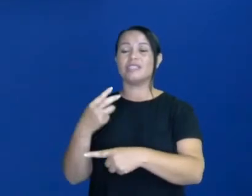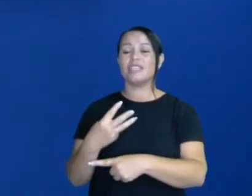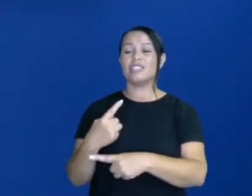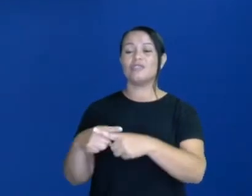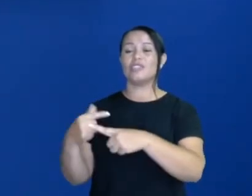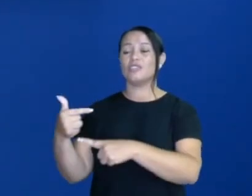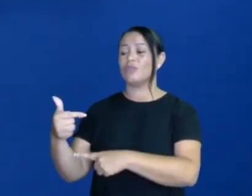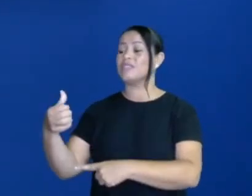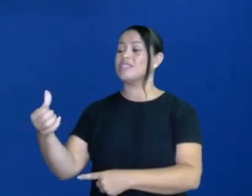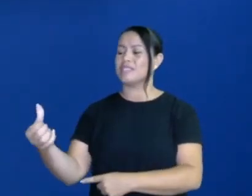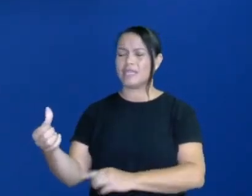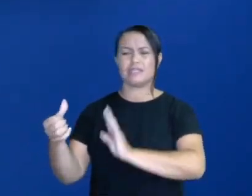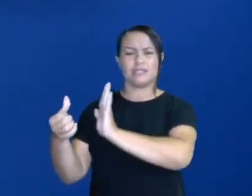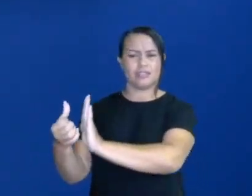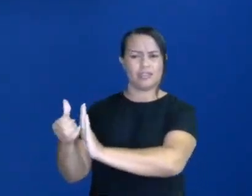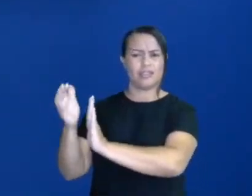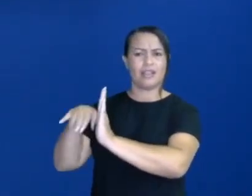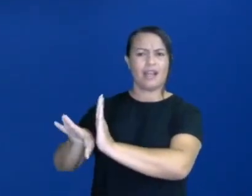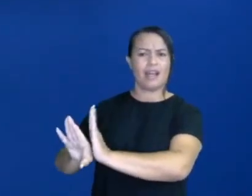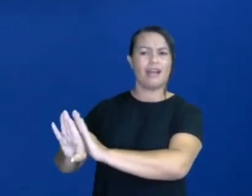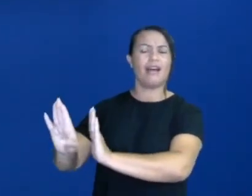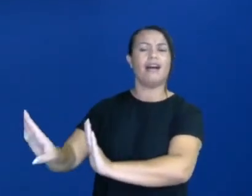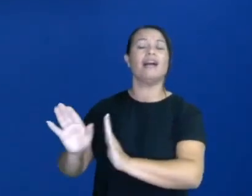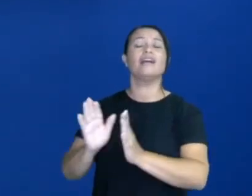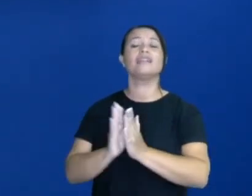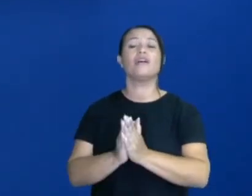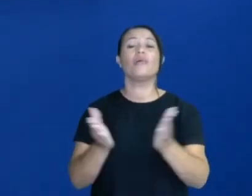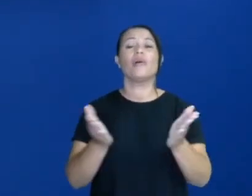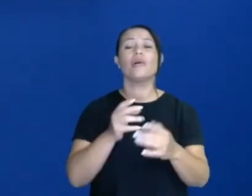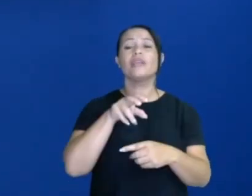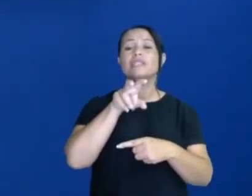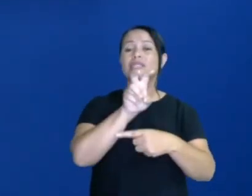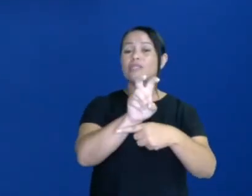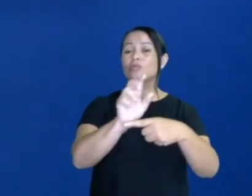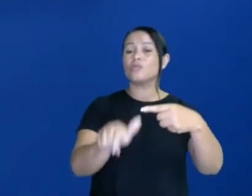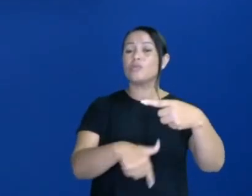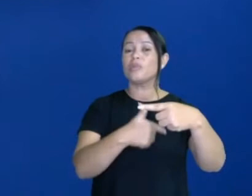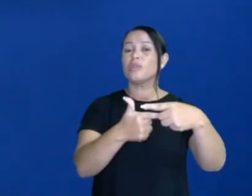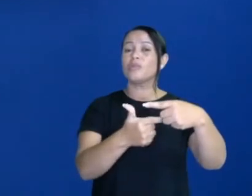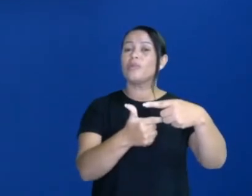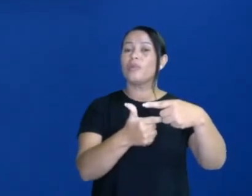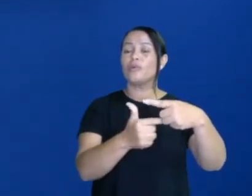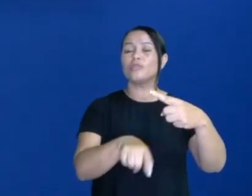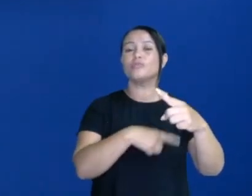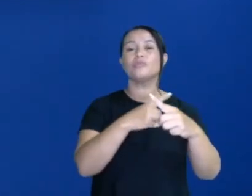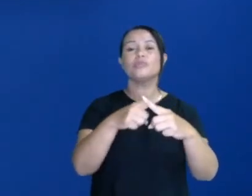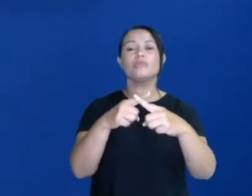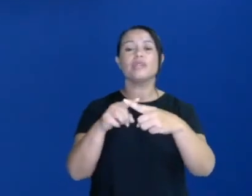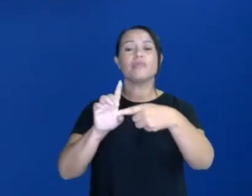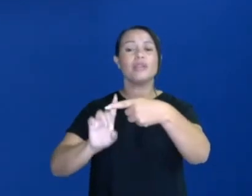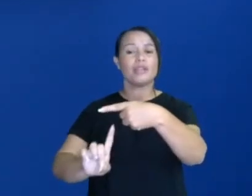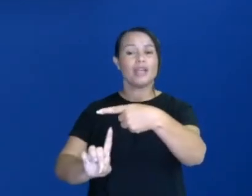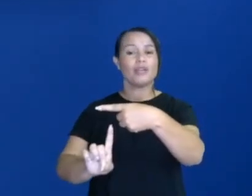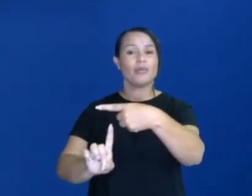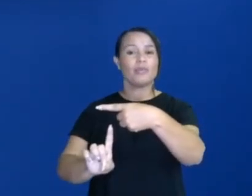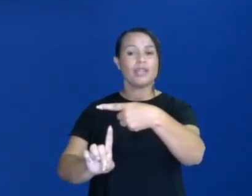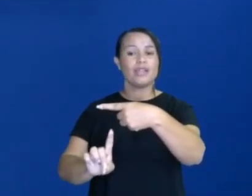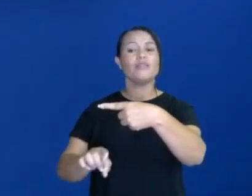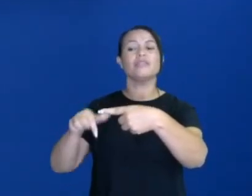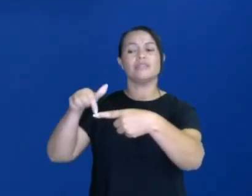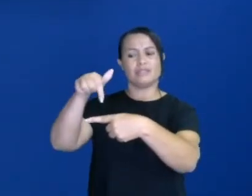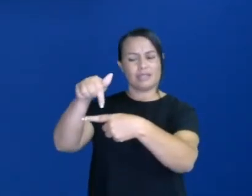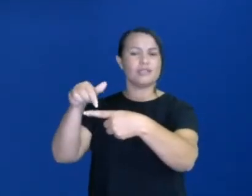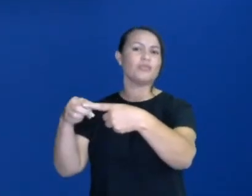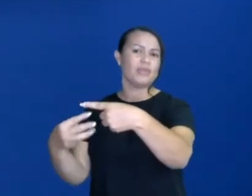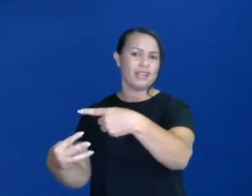6. Guardei o resultado, tá? 5 sobre 2, multipliquei pelo denominador de quem? De 7